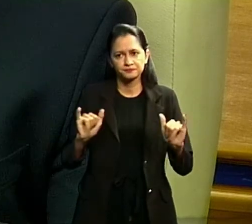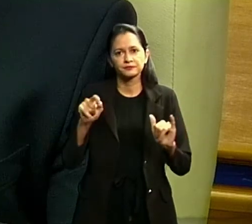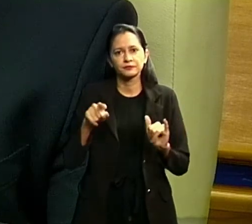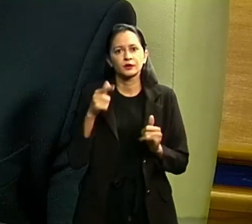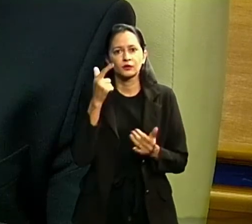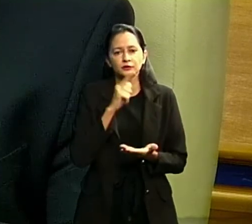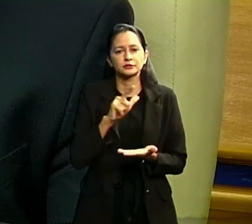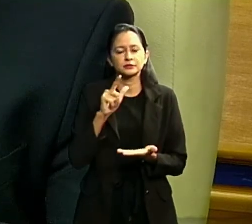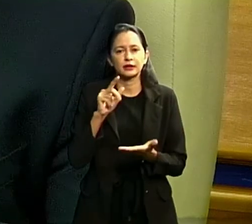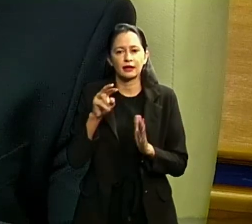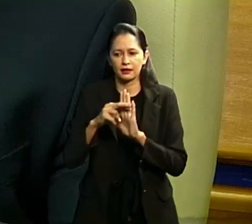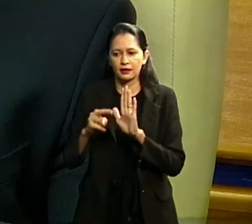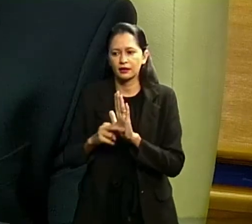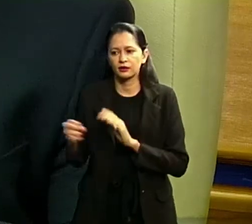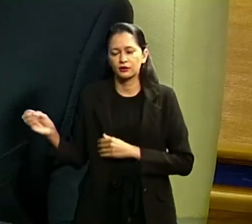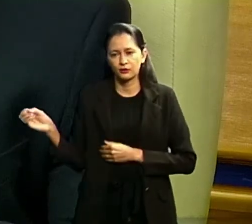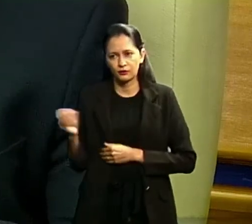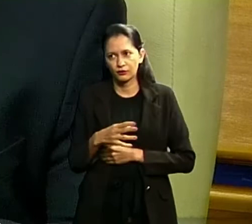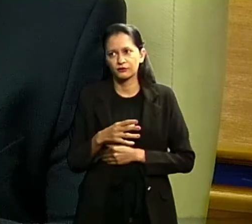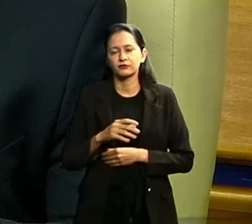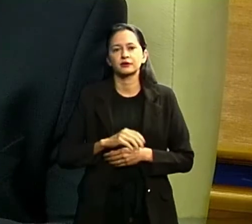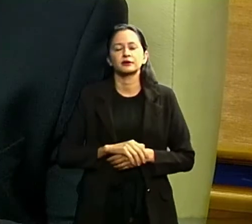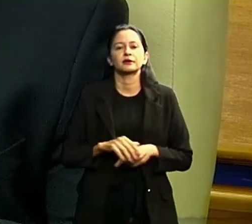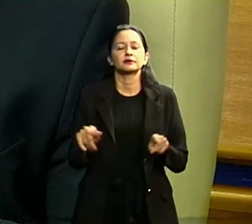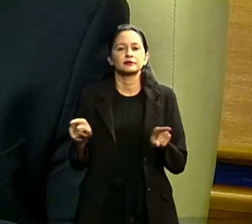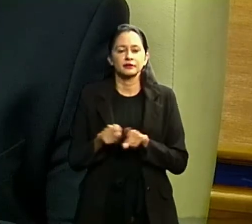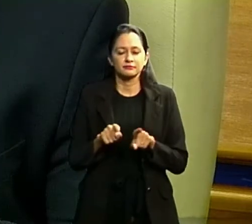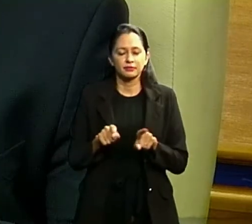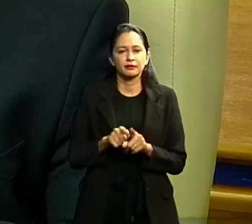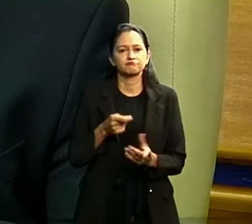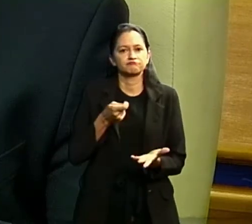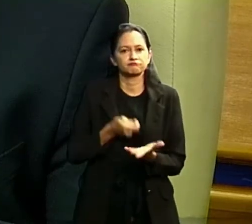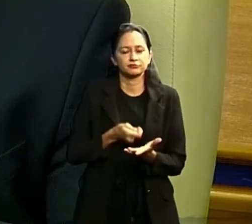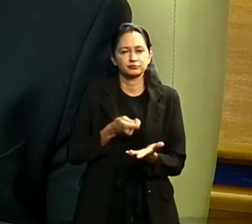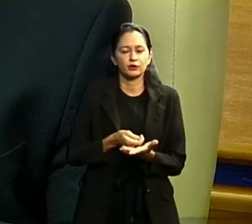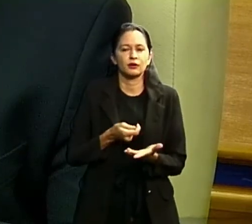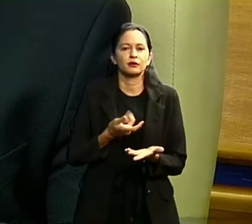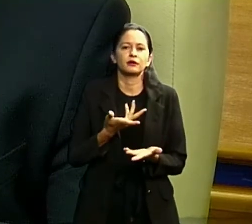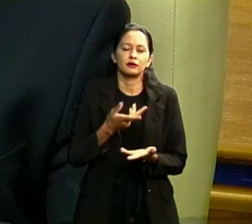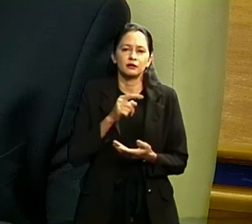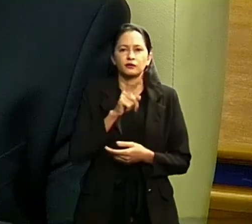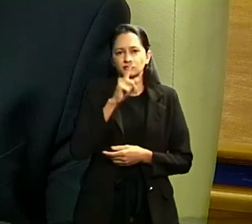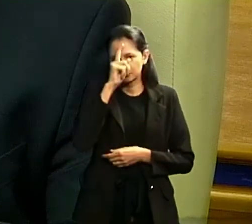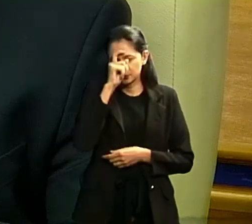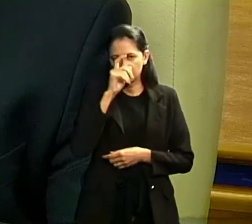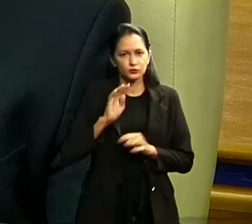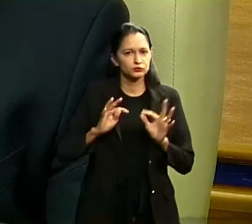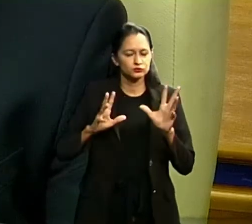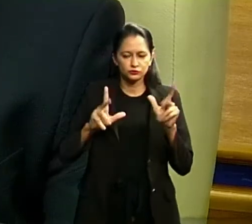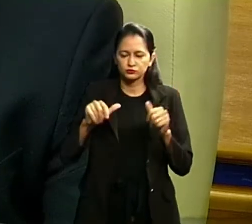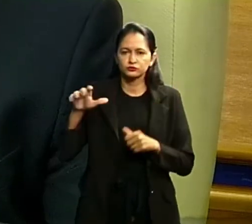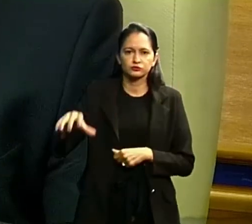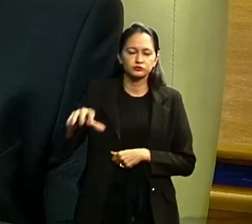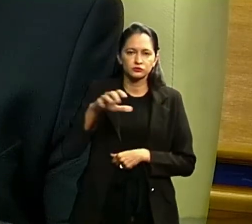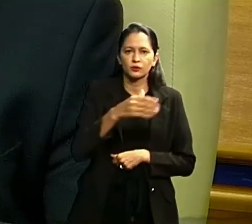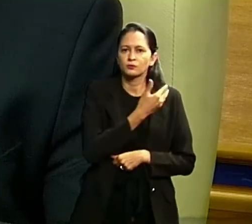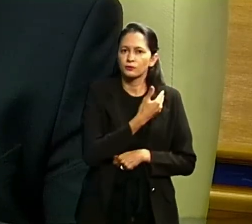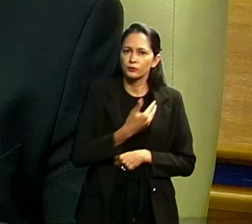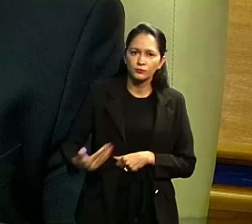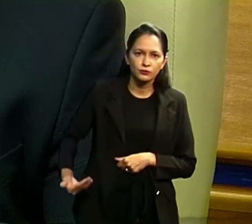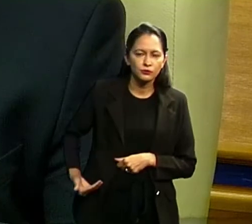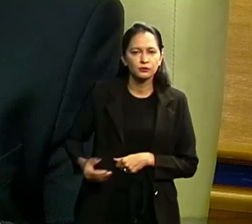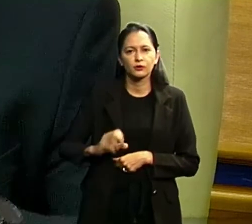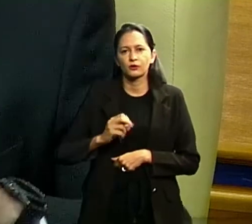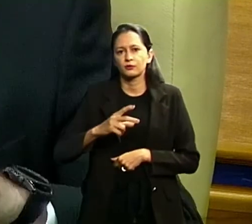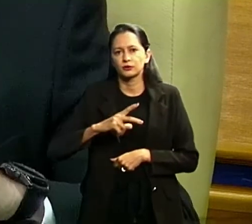de Goiânia em relação ao poder público e também fazer com que isso se torne obrigatório nas maternidades e nas instituições privadas do